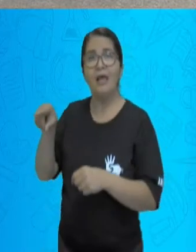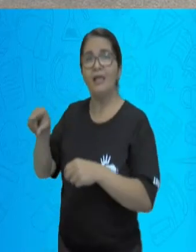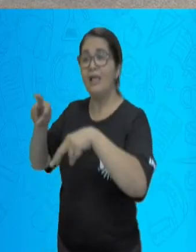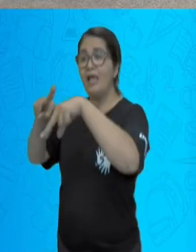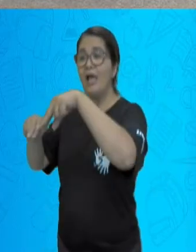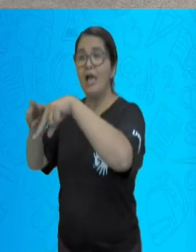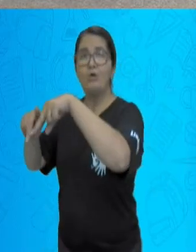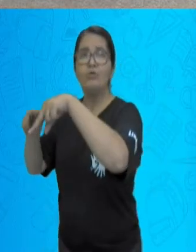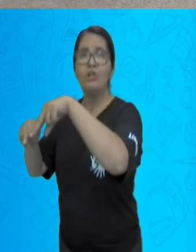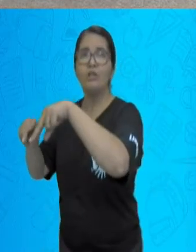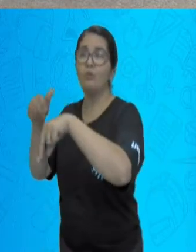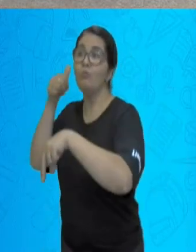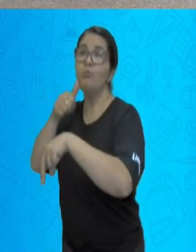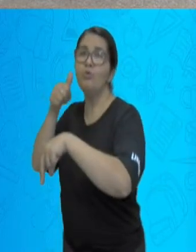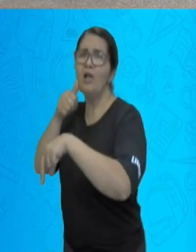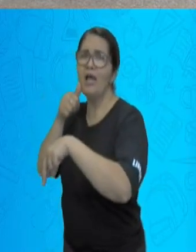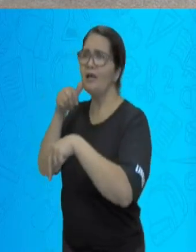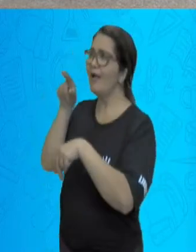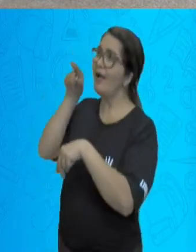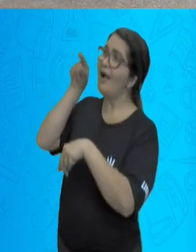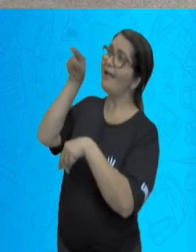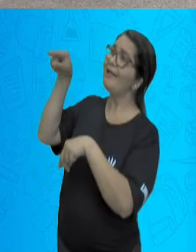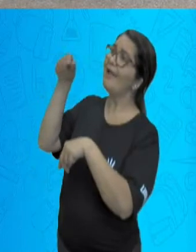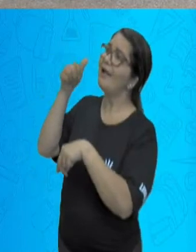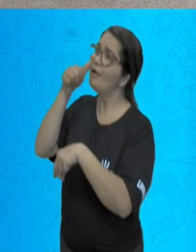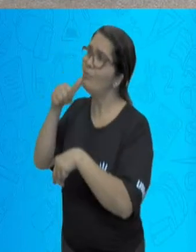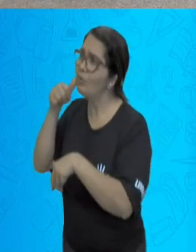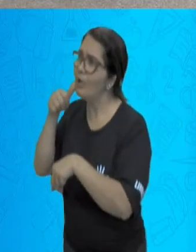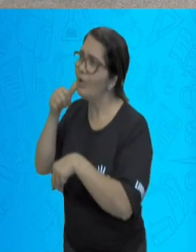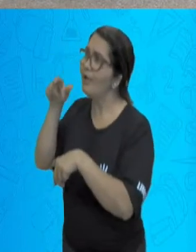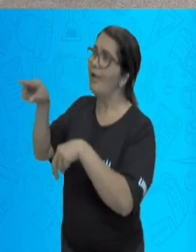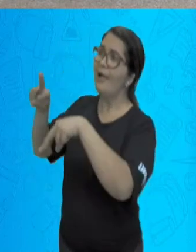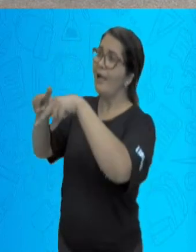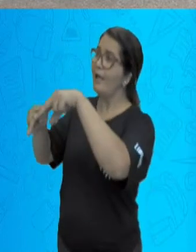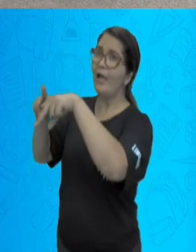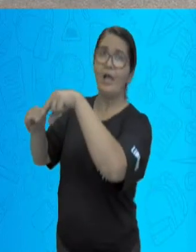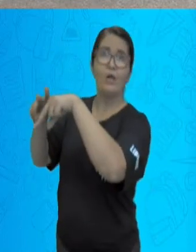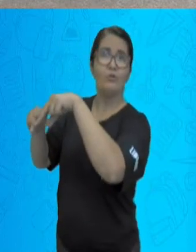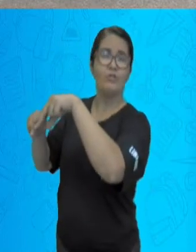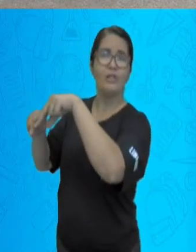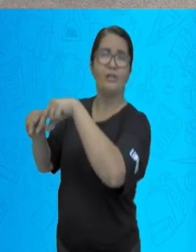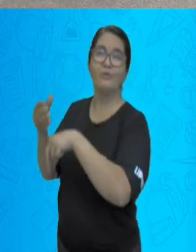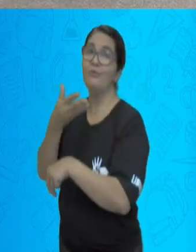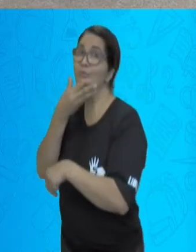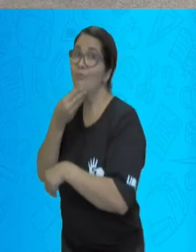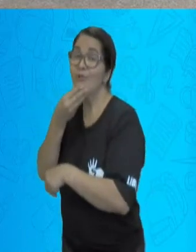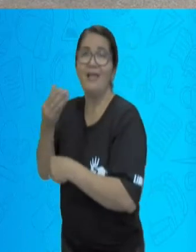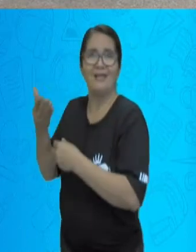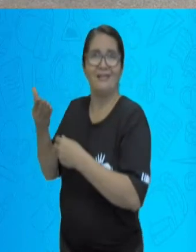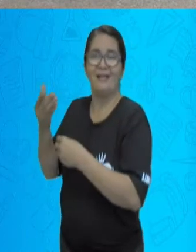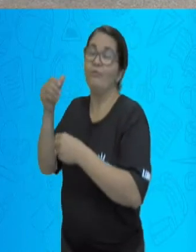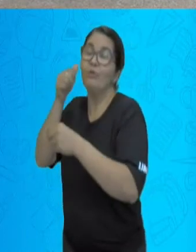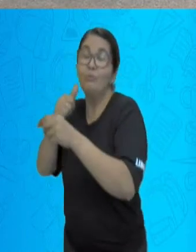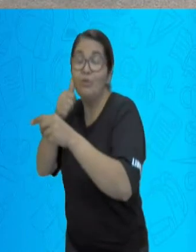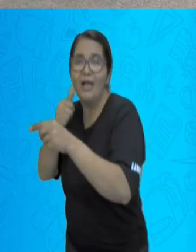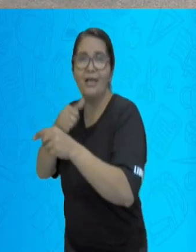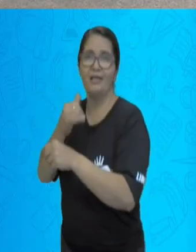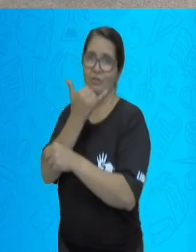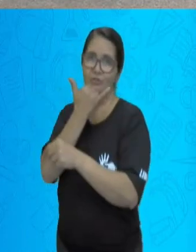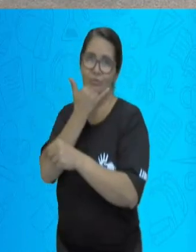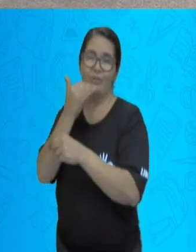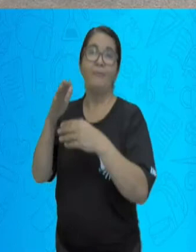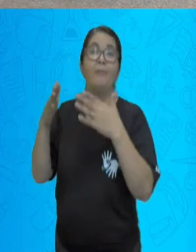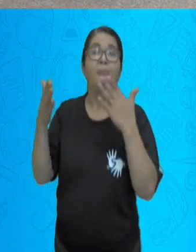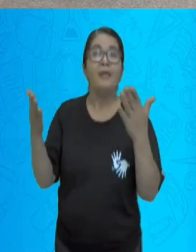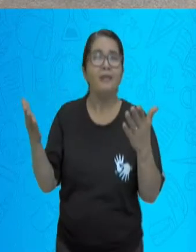palavras distintas que marcaram o gênero feminino e masculino? E também